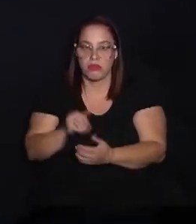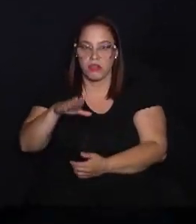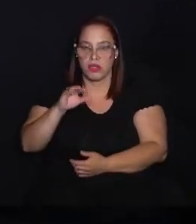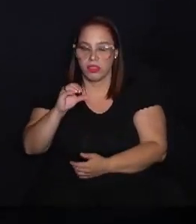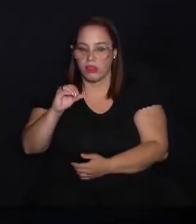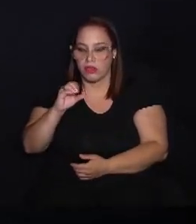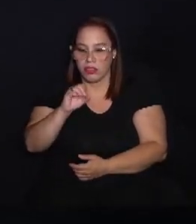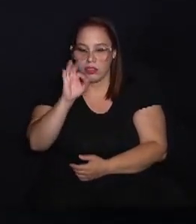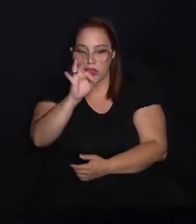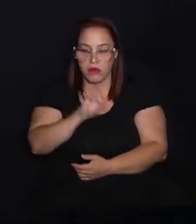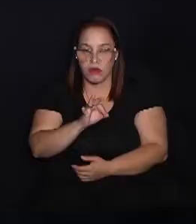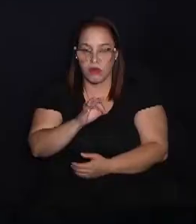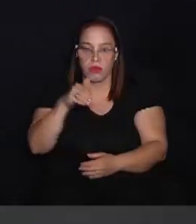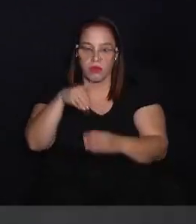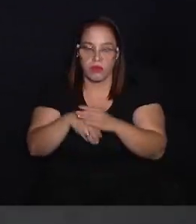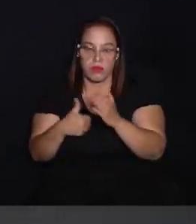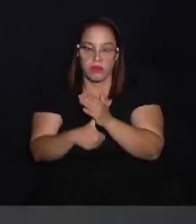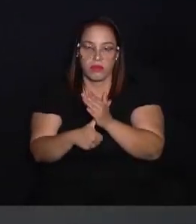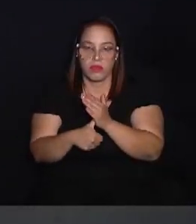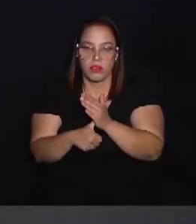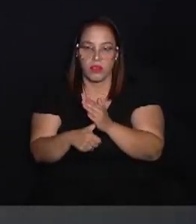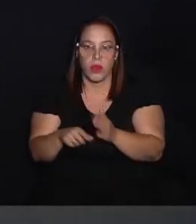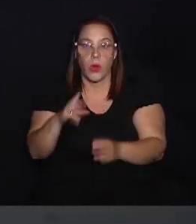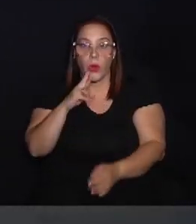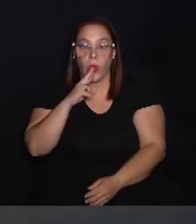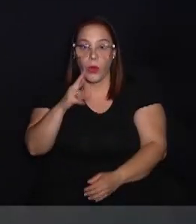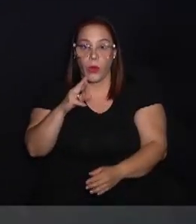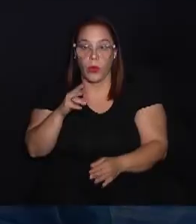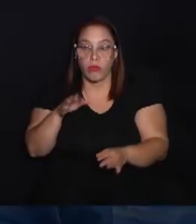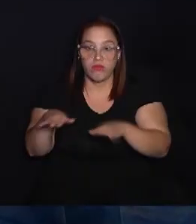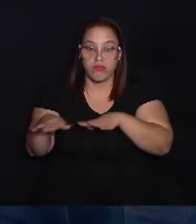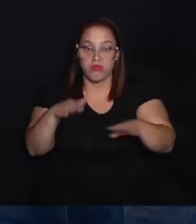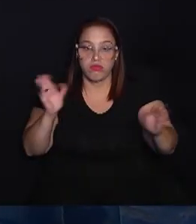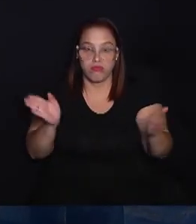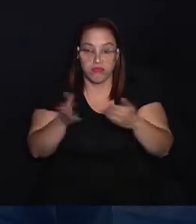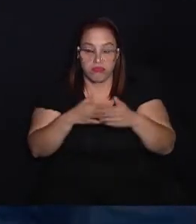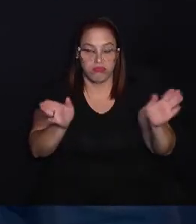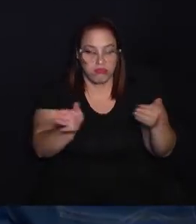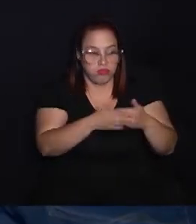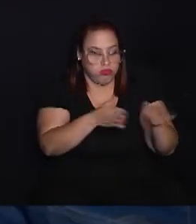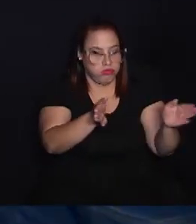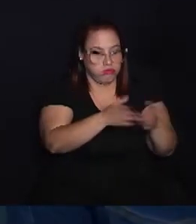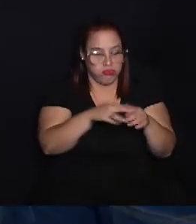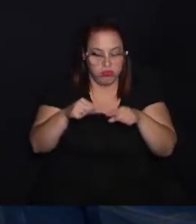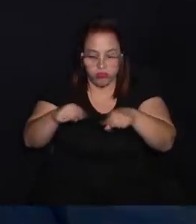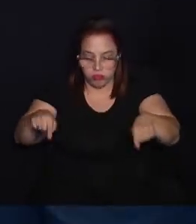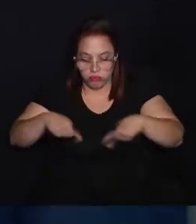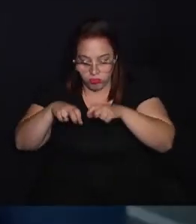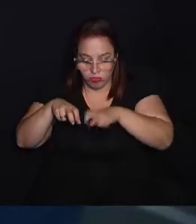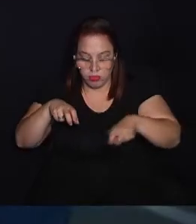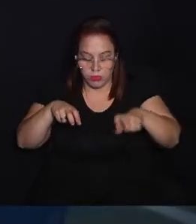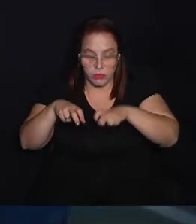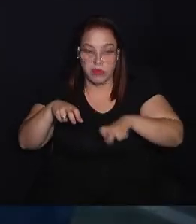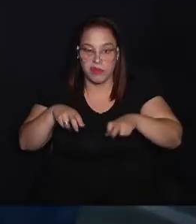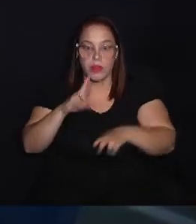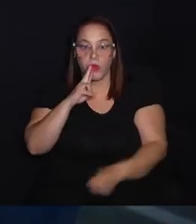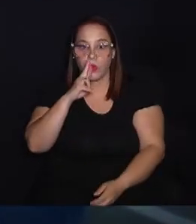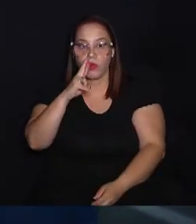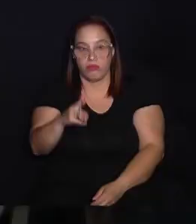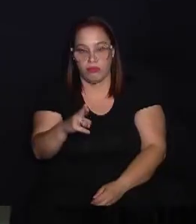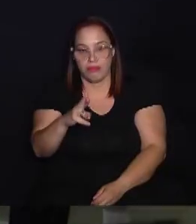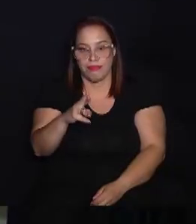foi muito rápida. Agora a gente está aguardando o retorno dos dados do TSE, está na fila da apuração, o que é normal, tá? Mas